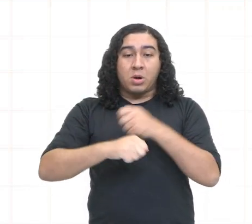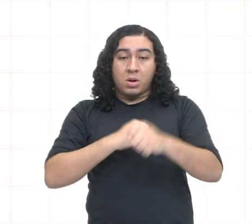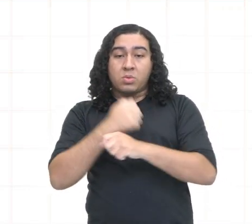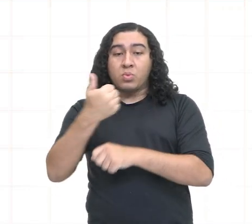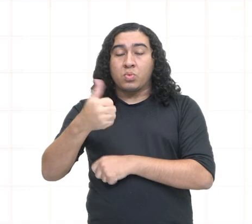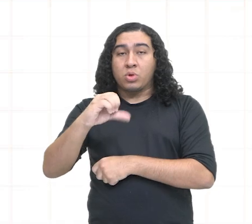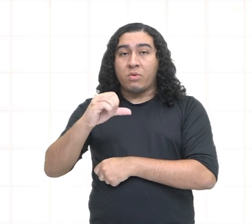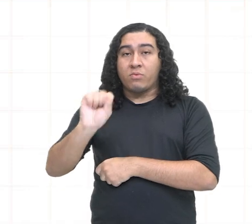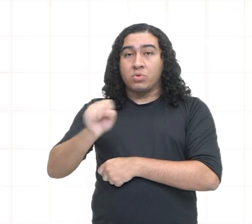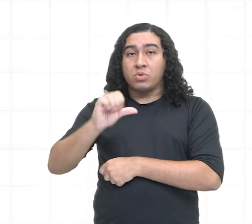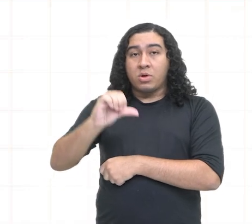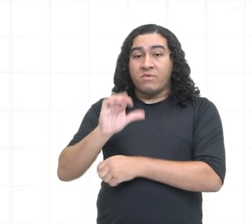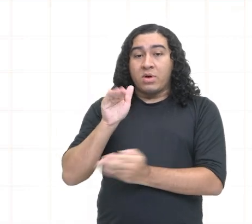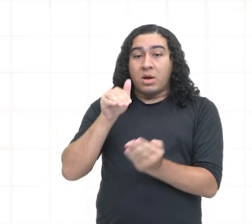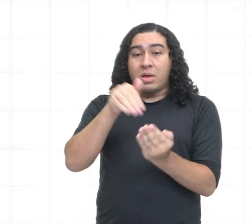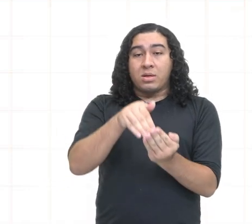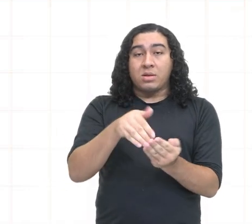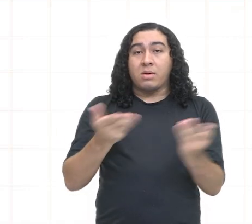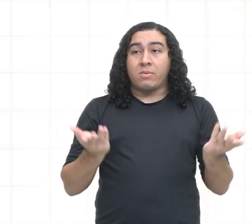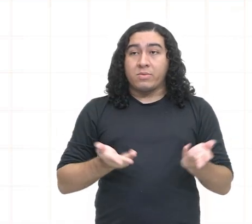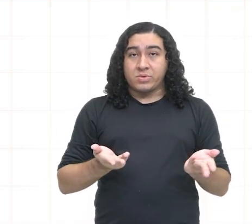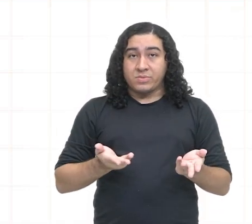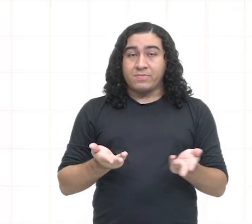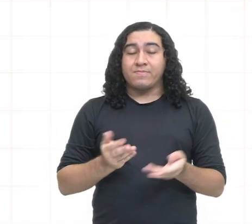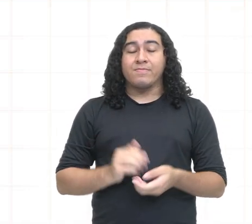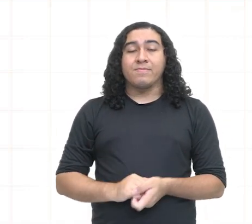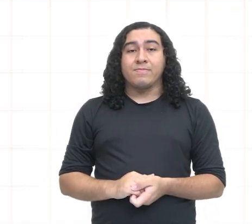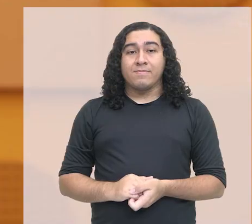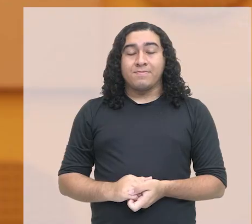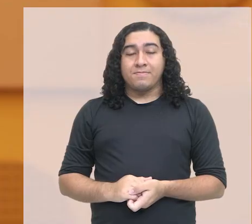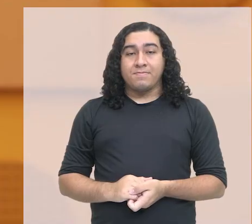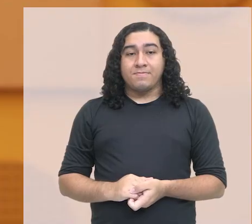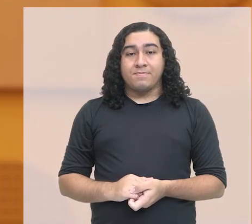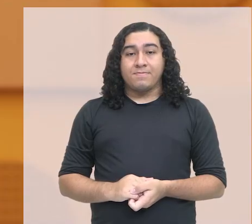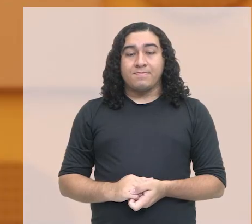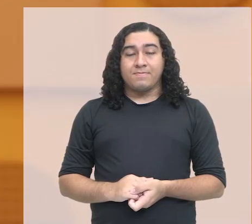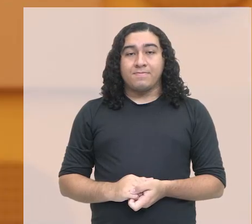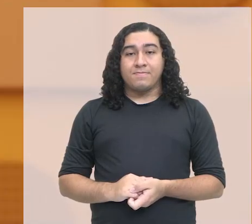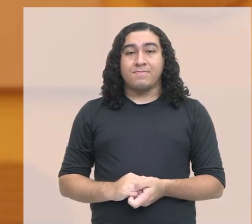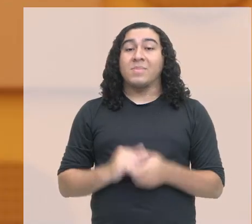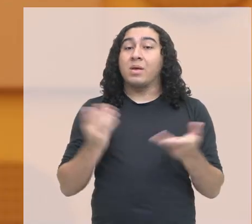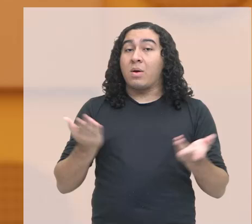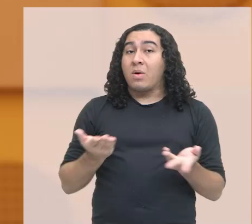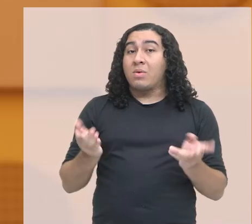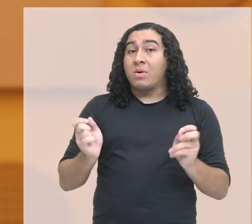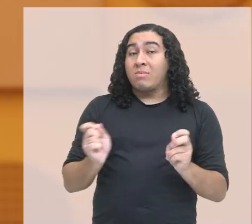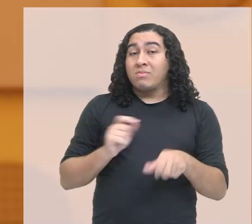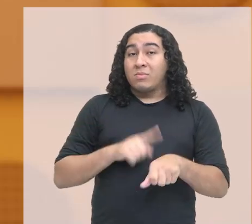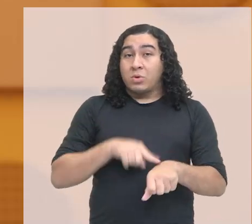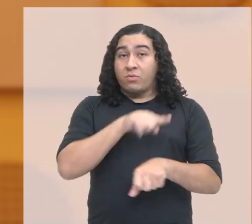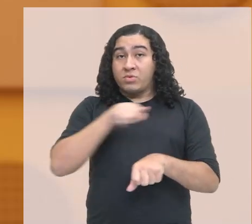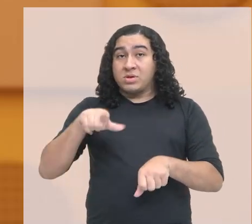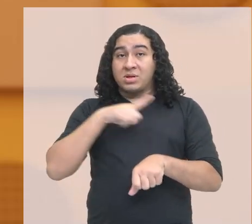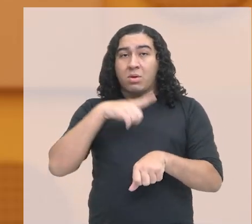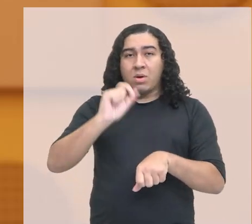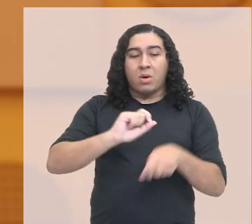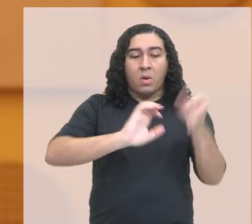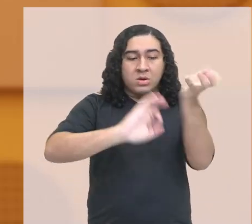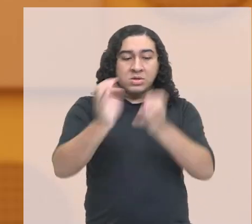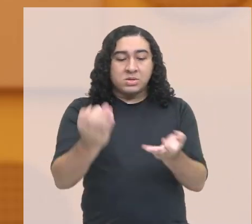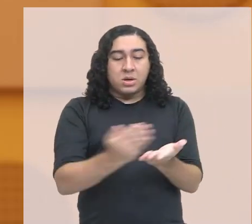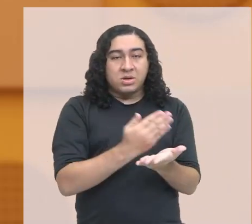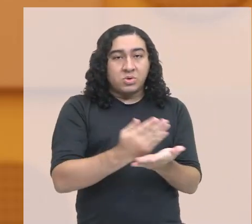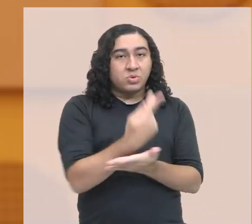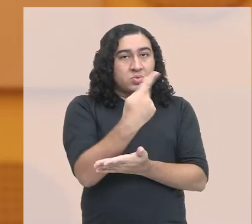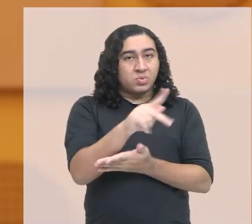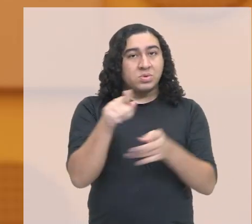de 1989 aos dias atuais. E agora é o momento de você separar seu